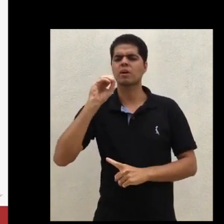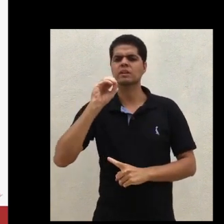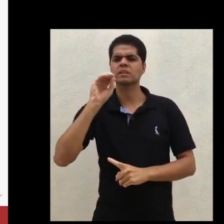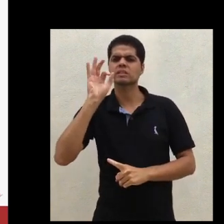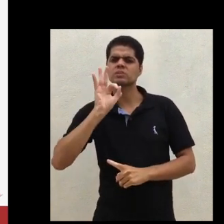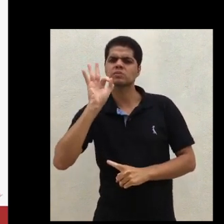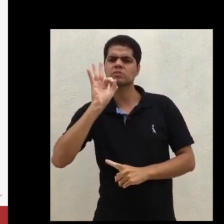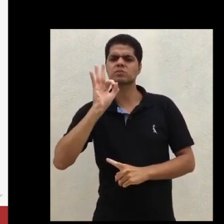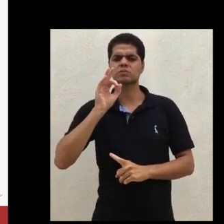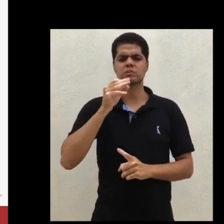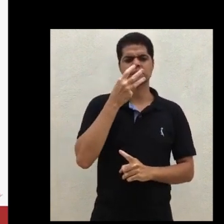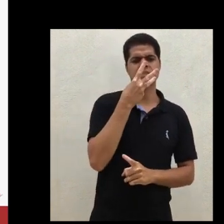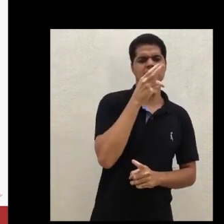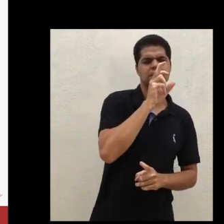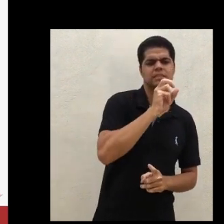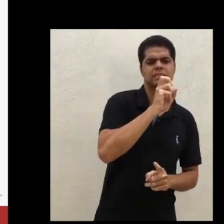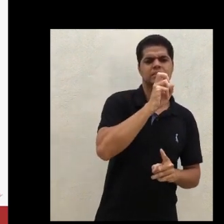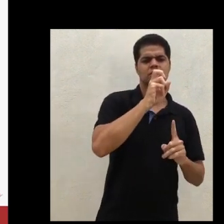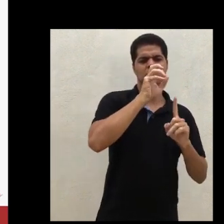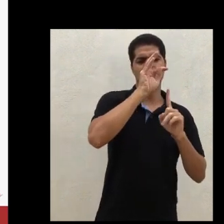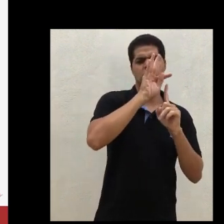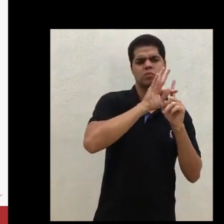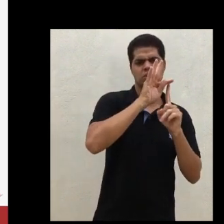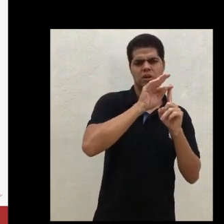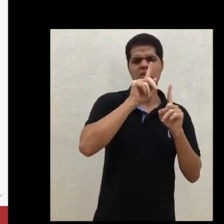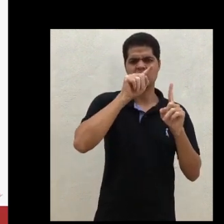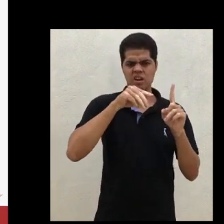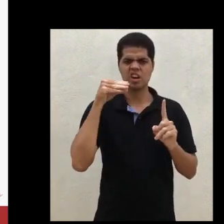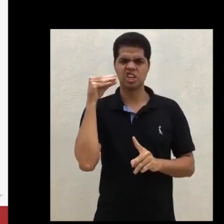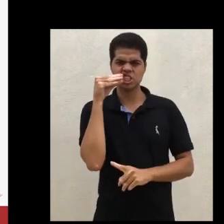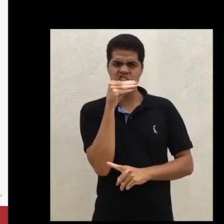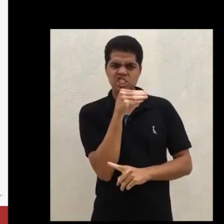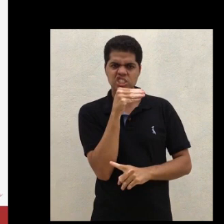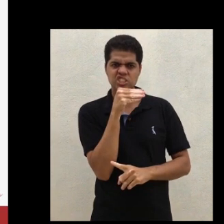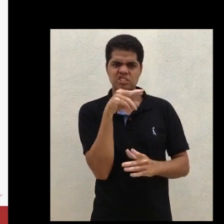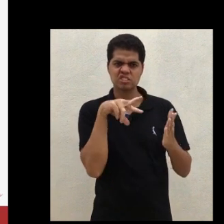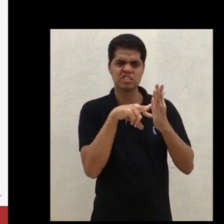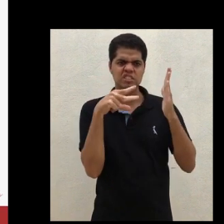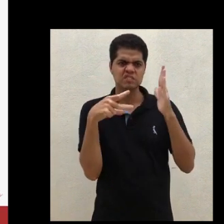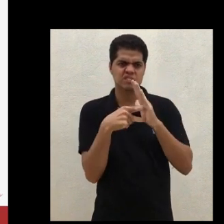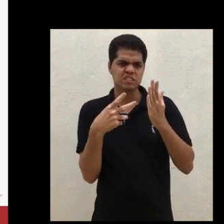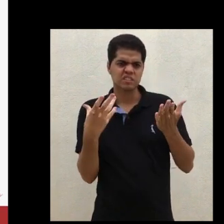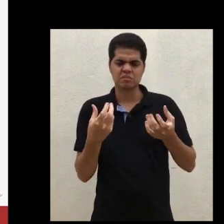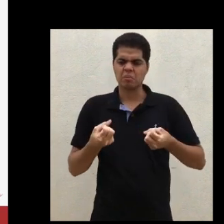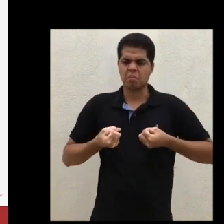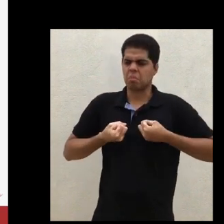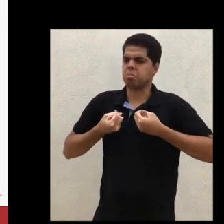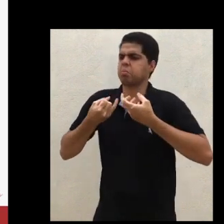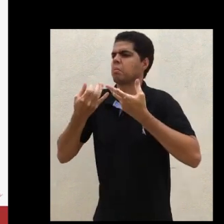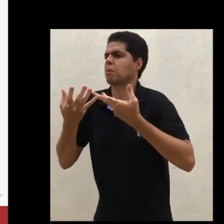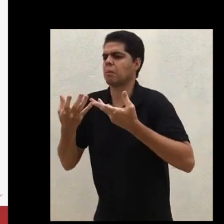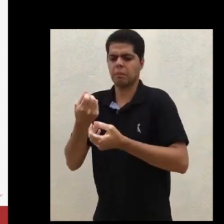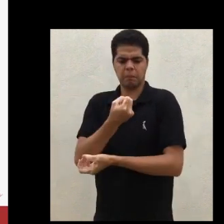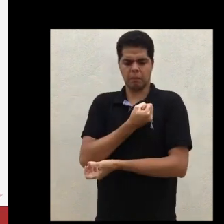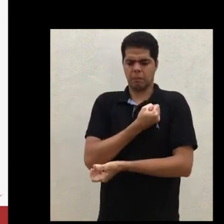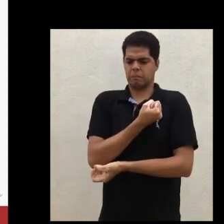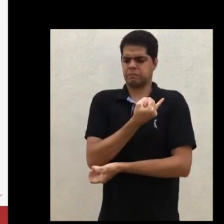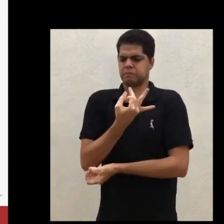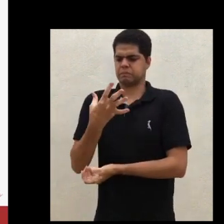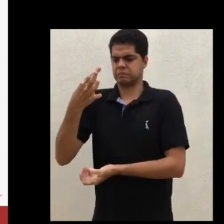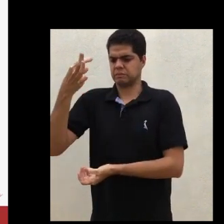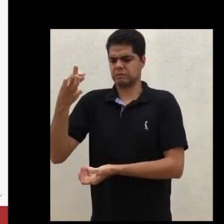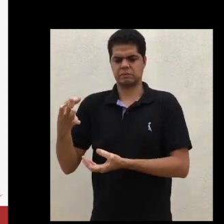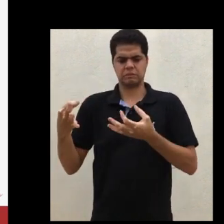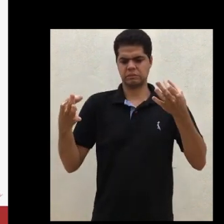40 graus é quente? 35? A gente tem um conceito do que é quente, tá? Mas a gente não expressa isso em